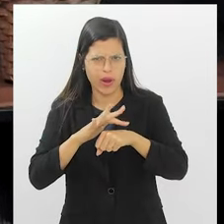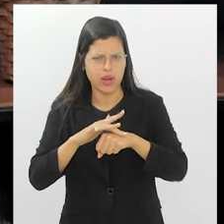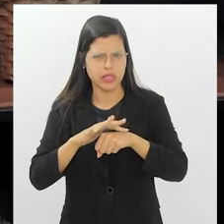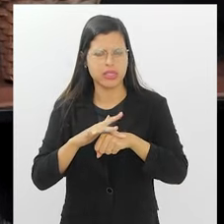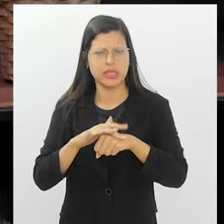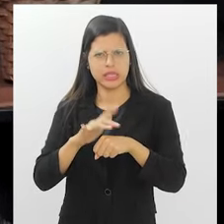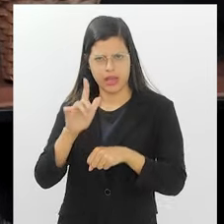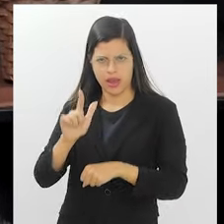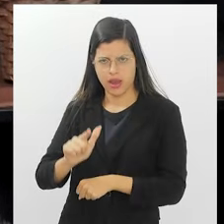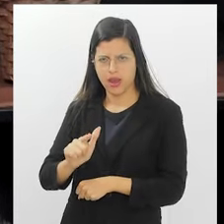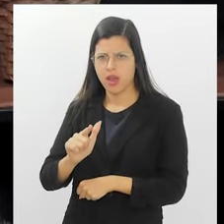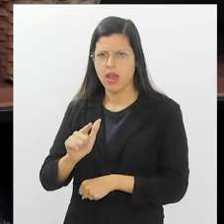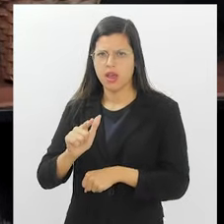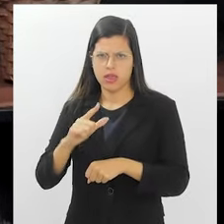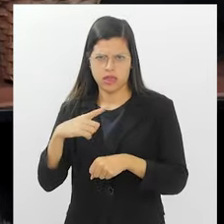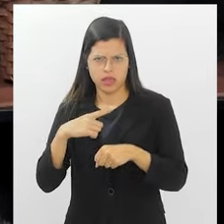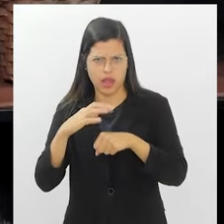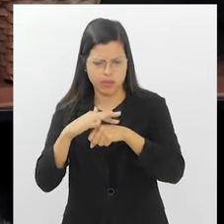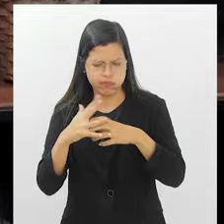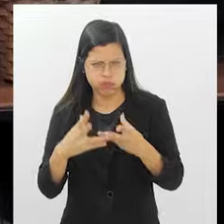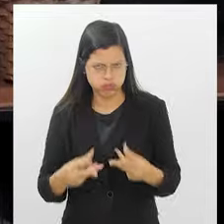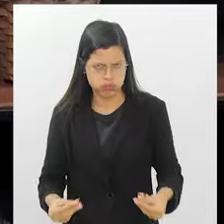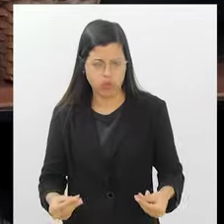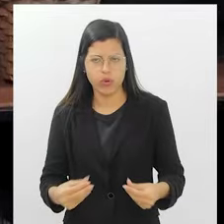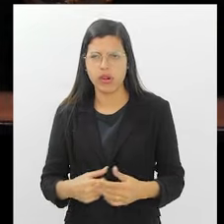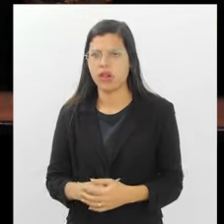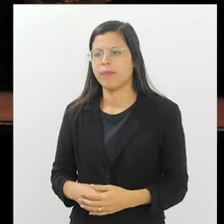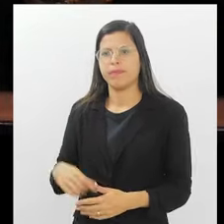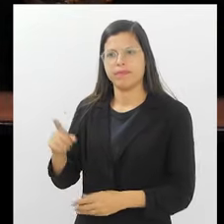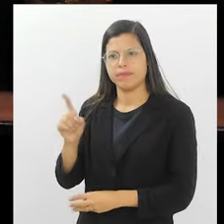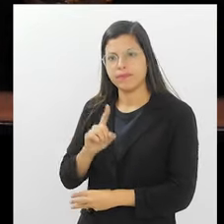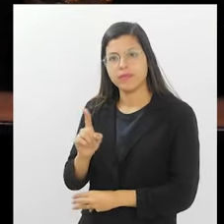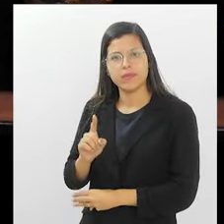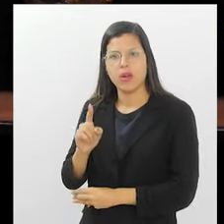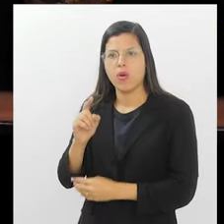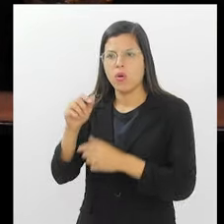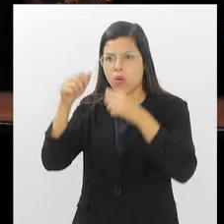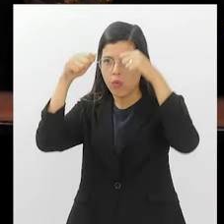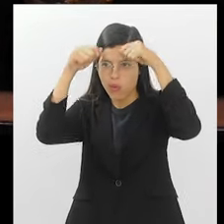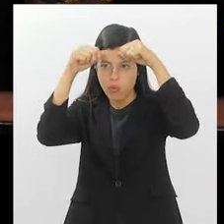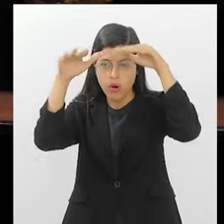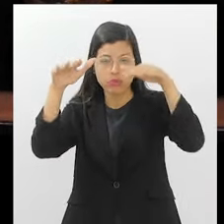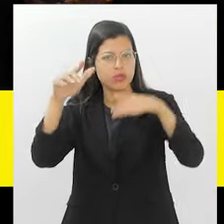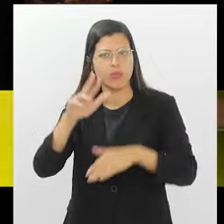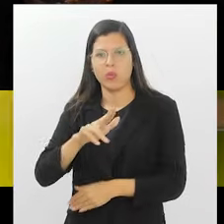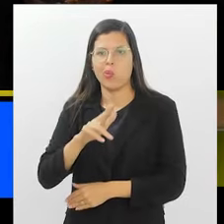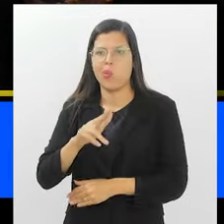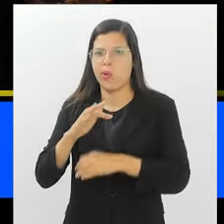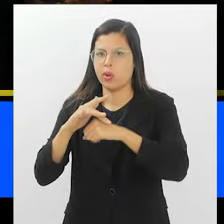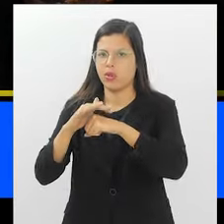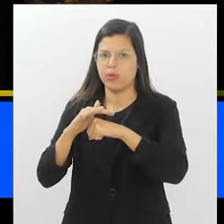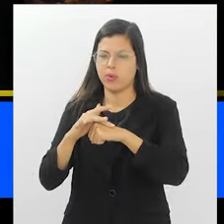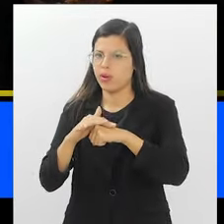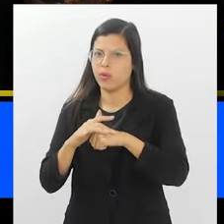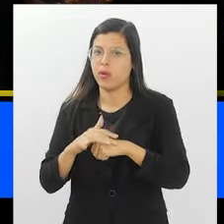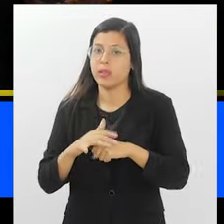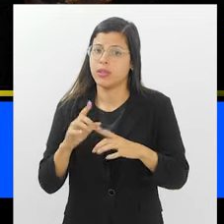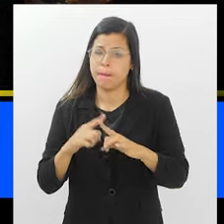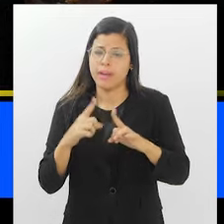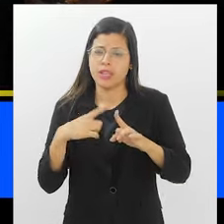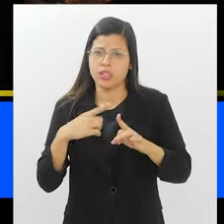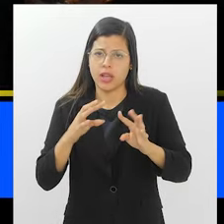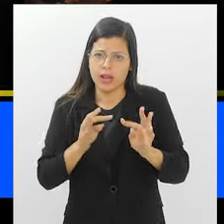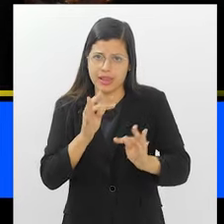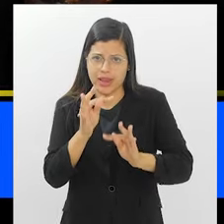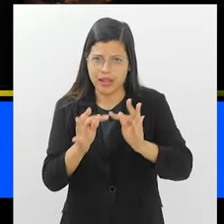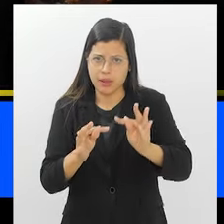O autismo é uma doença? O autismo tem cura? Não, o autismo não é doença, por isso não tem cura, né? Mas tem tratamento.